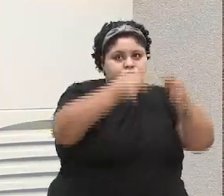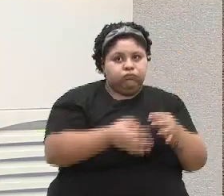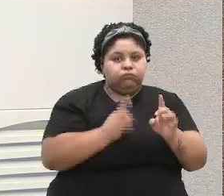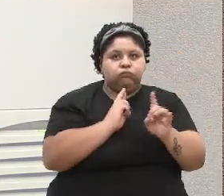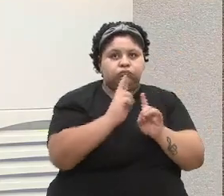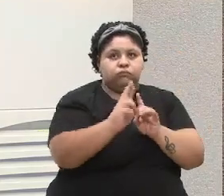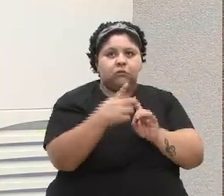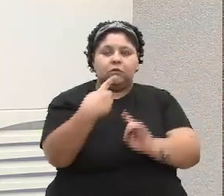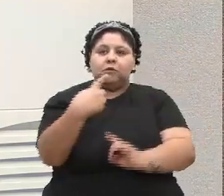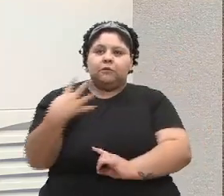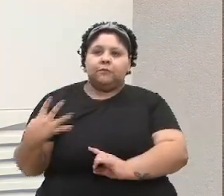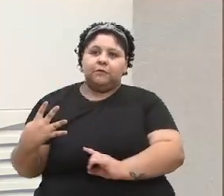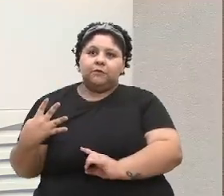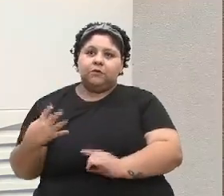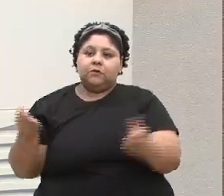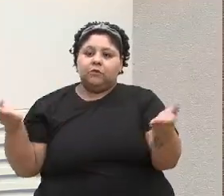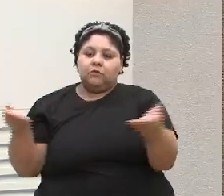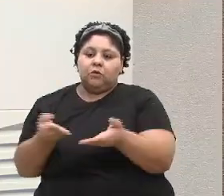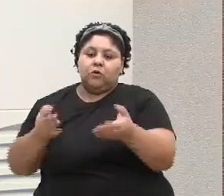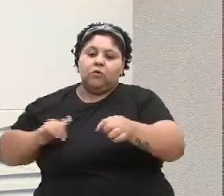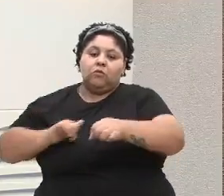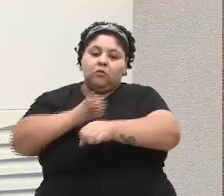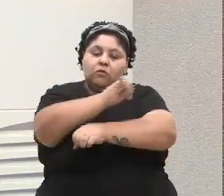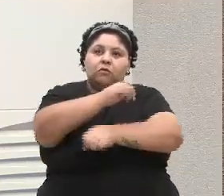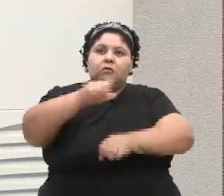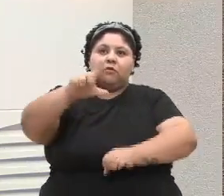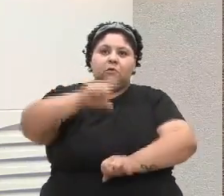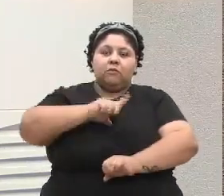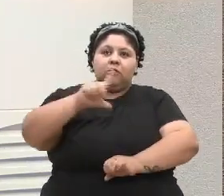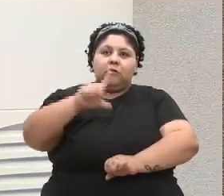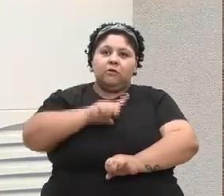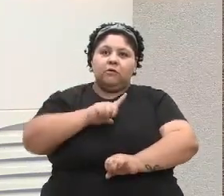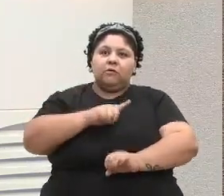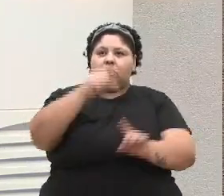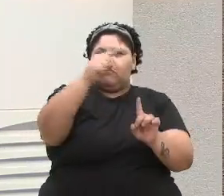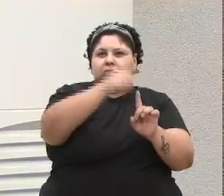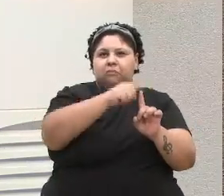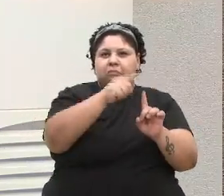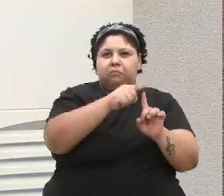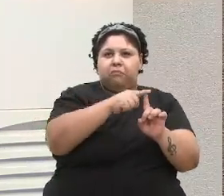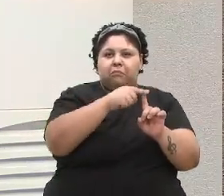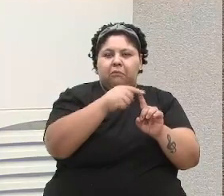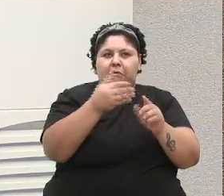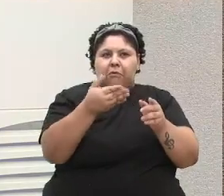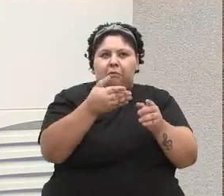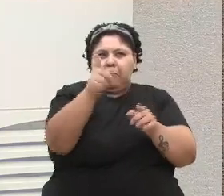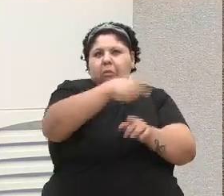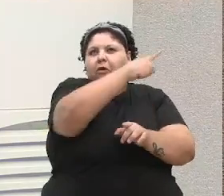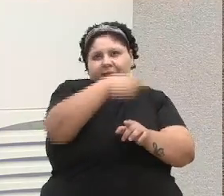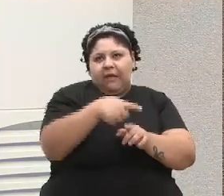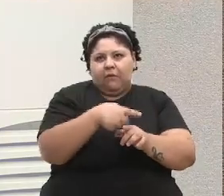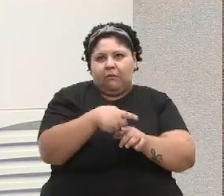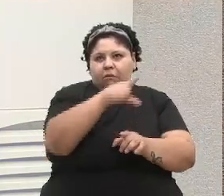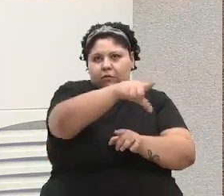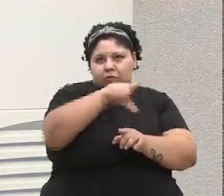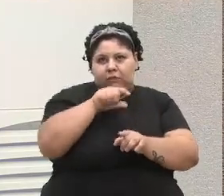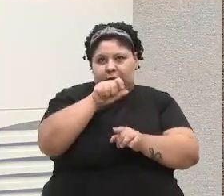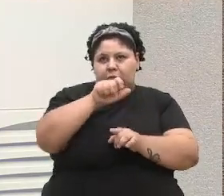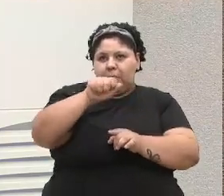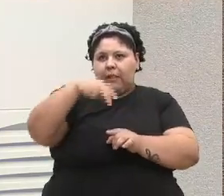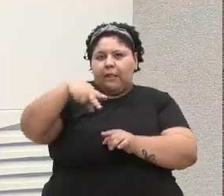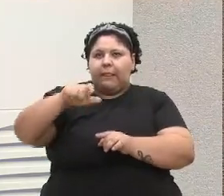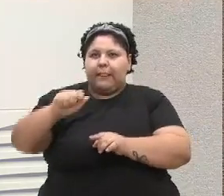respostas. 14. Atualmente, o aeroporto possui algum tipo de restrição determinado pela Agência Nacional de Aviação Civil, ANAC? Em